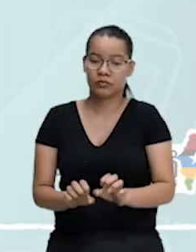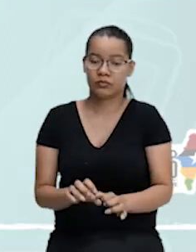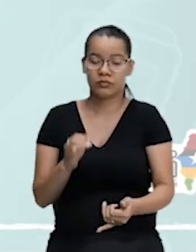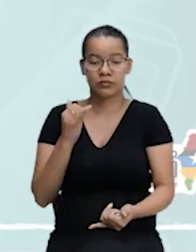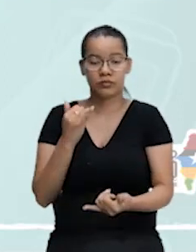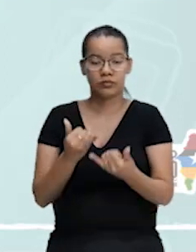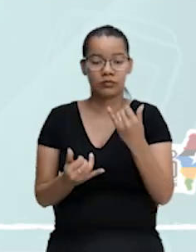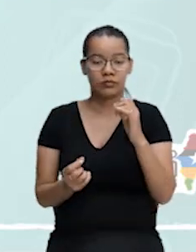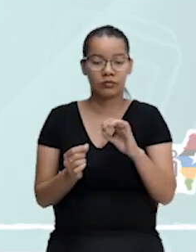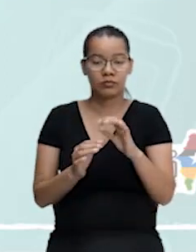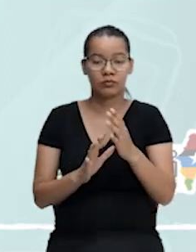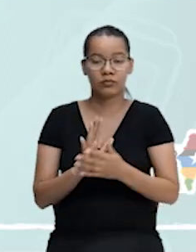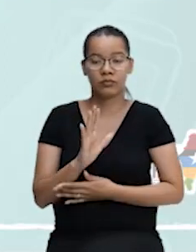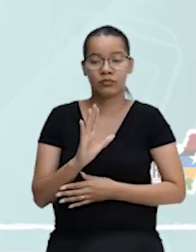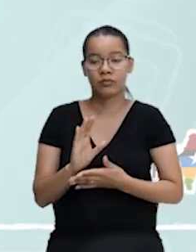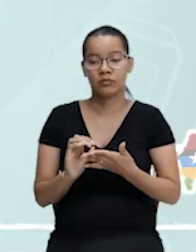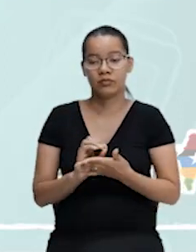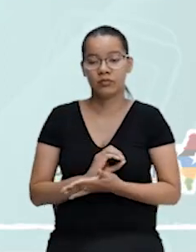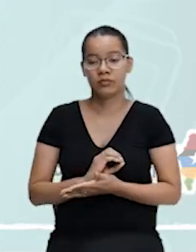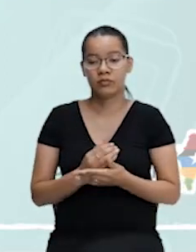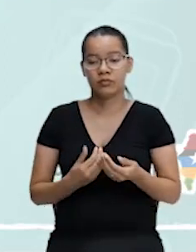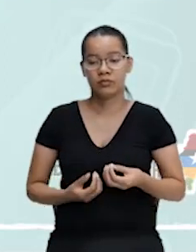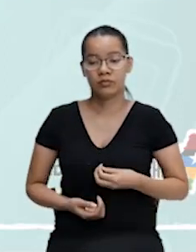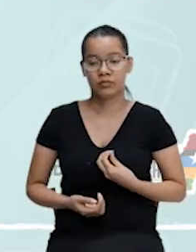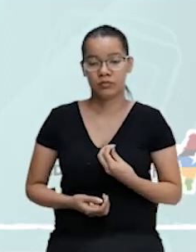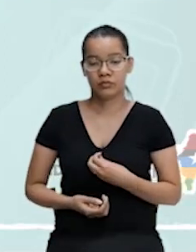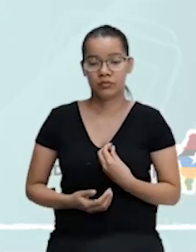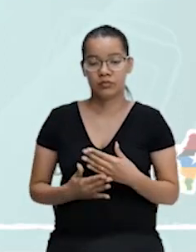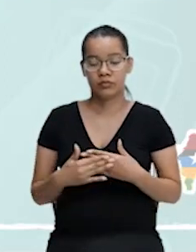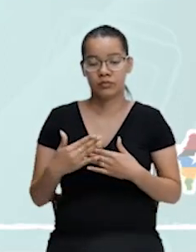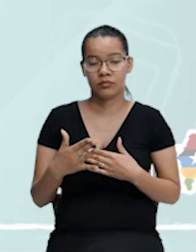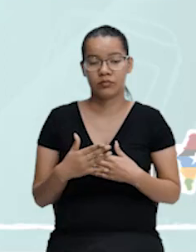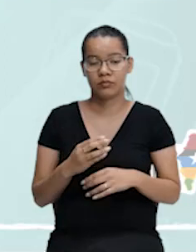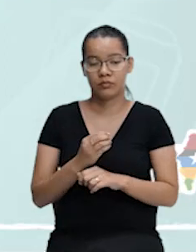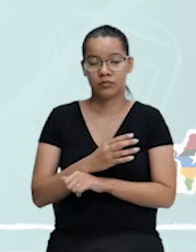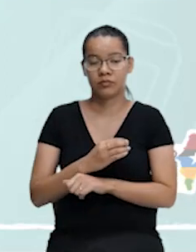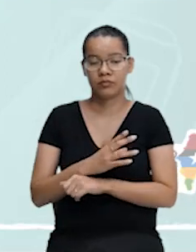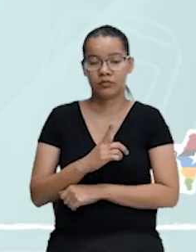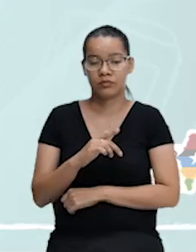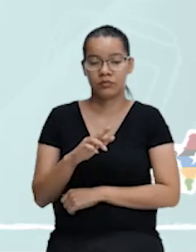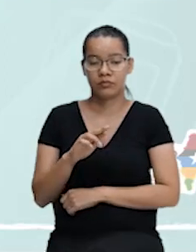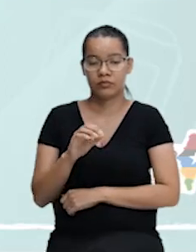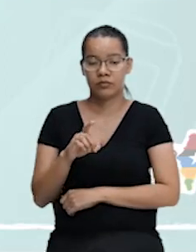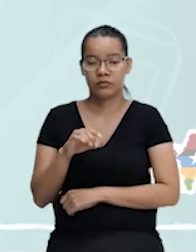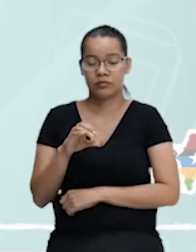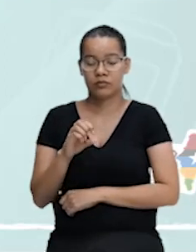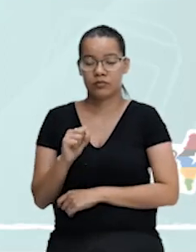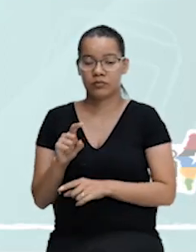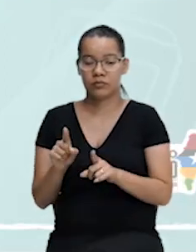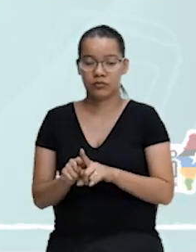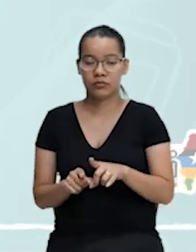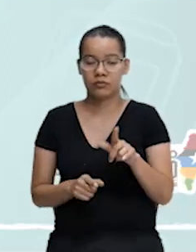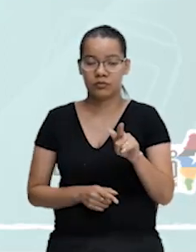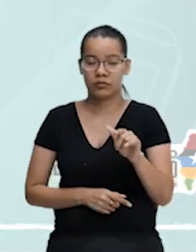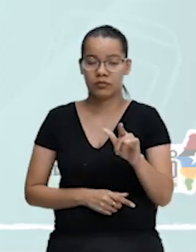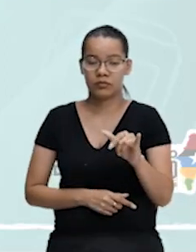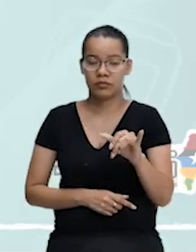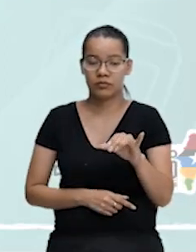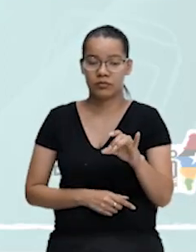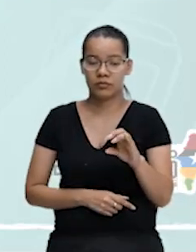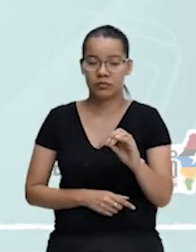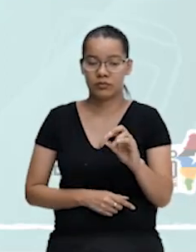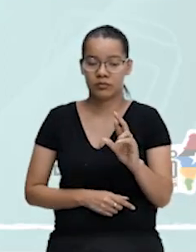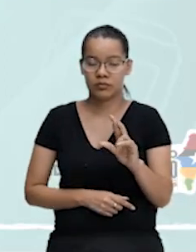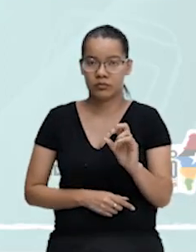por organismos vivos, a partir de ácidos graxos e glicerol. Professor Alex, mas quem